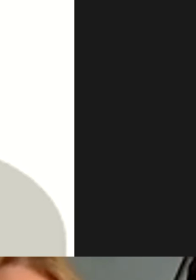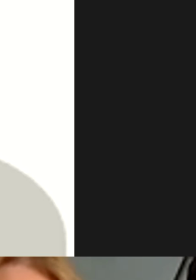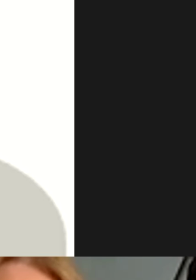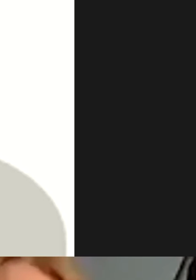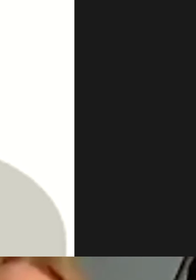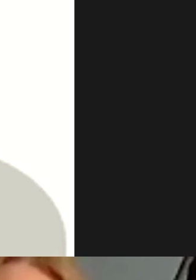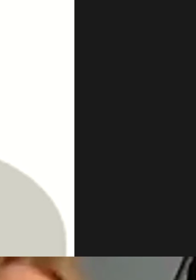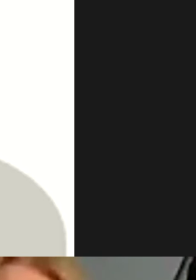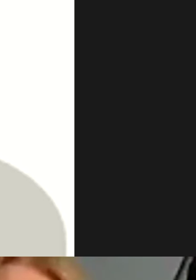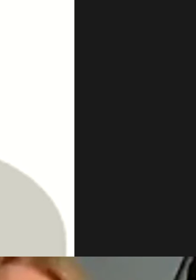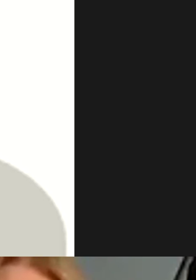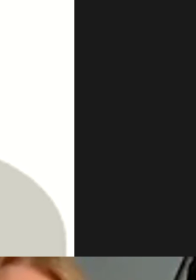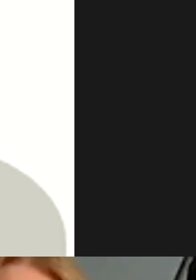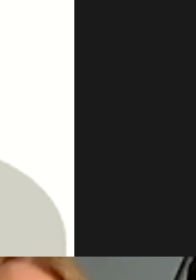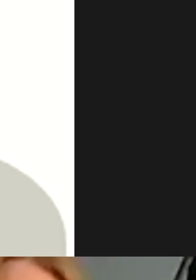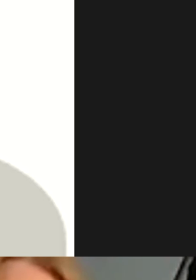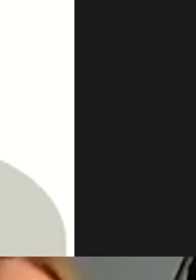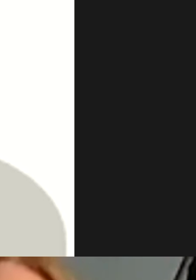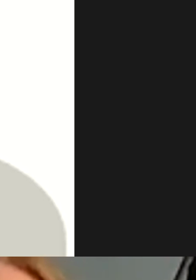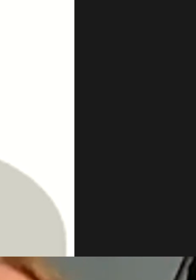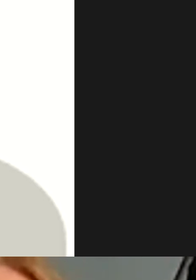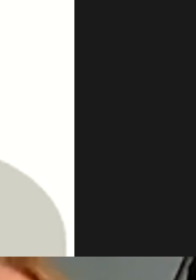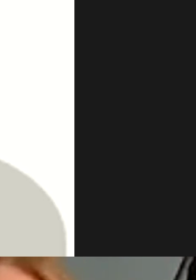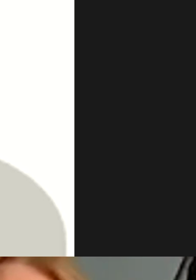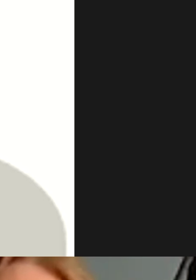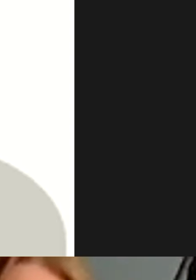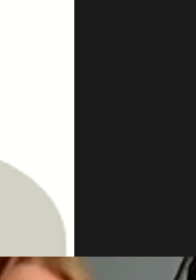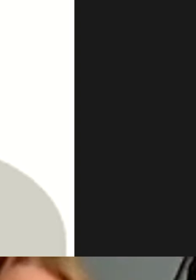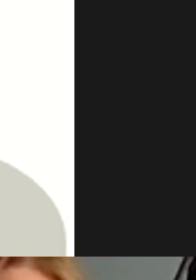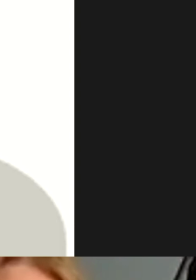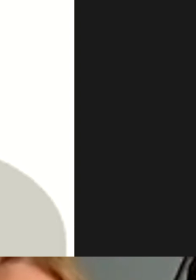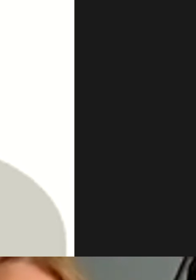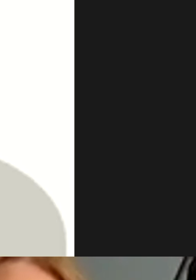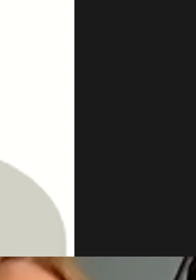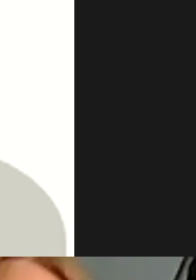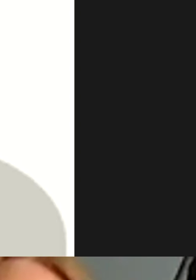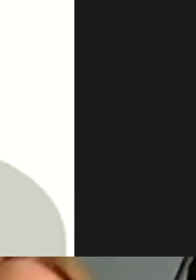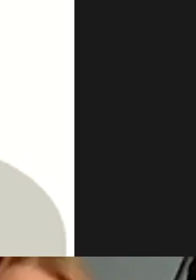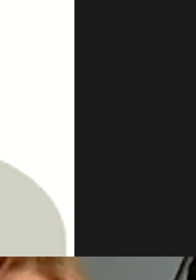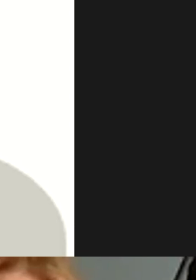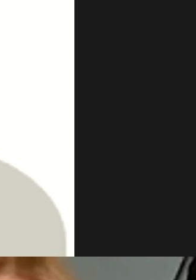enfim, EGP Rare Diseases. Sandra, quando quiseres.